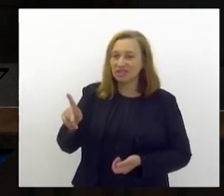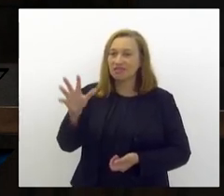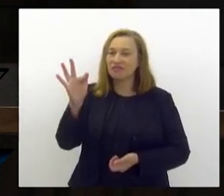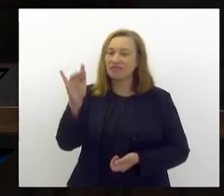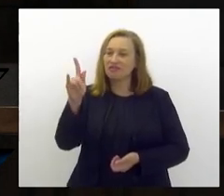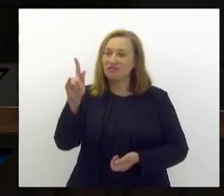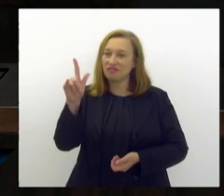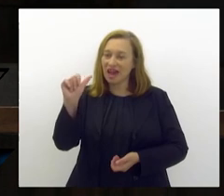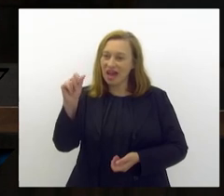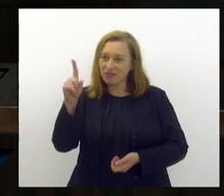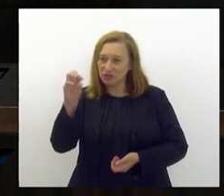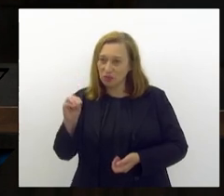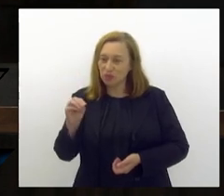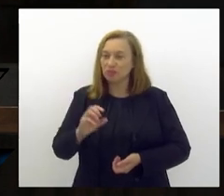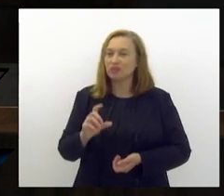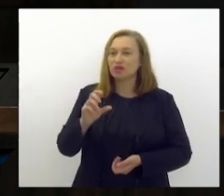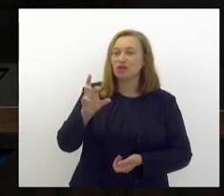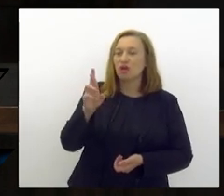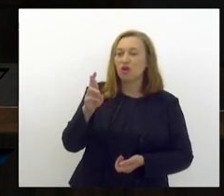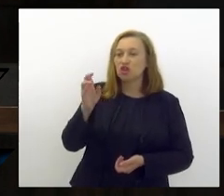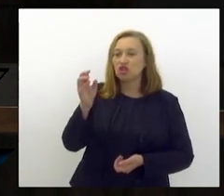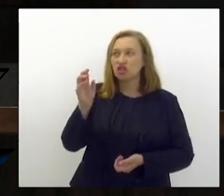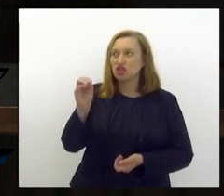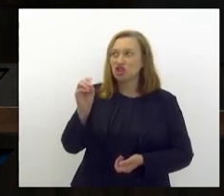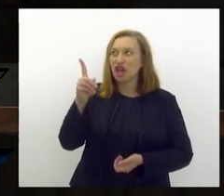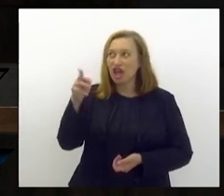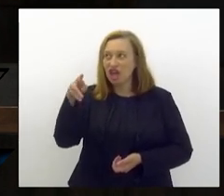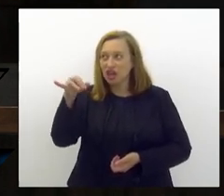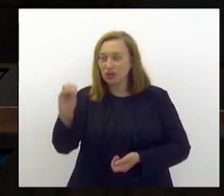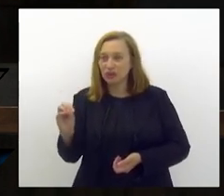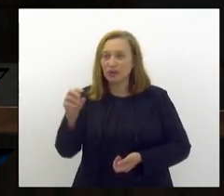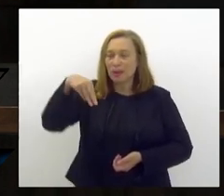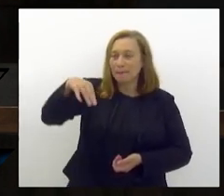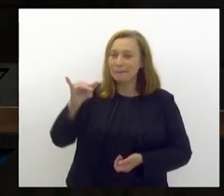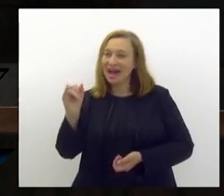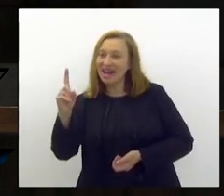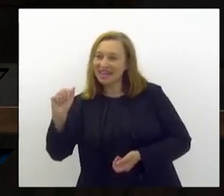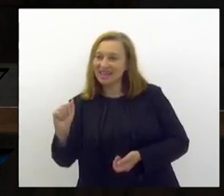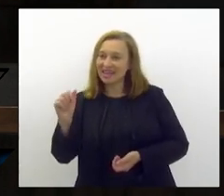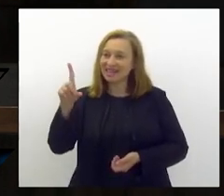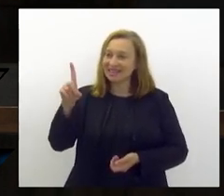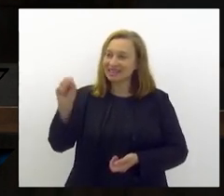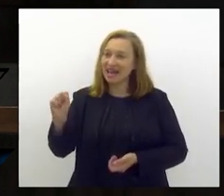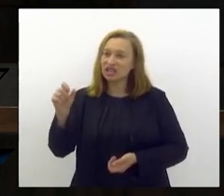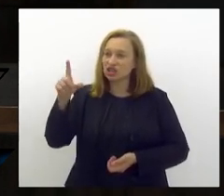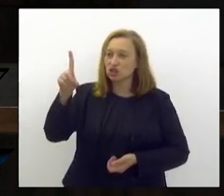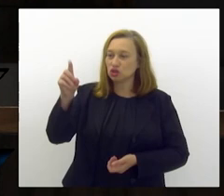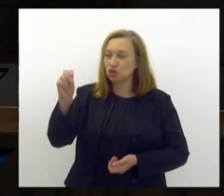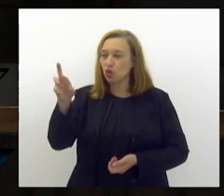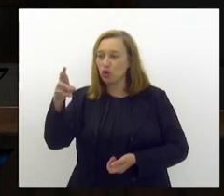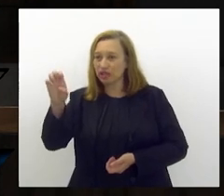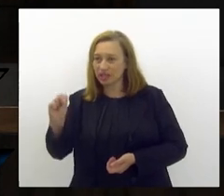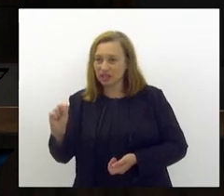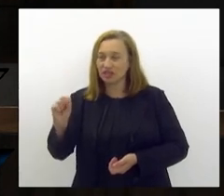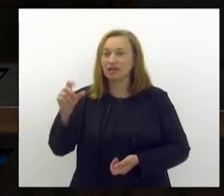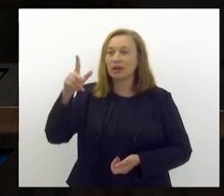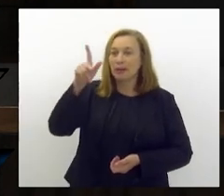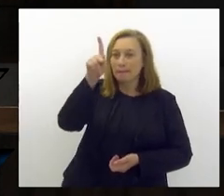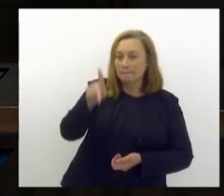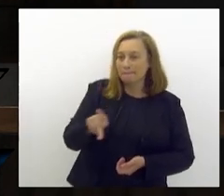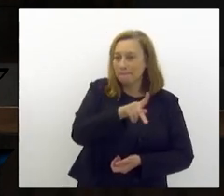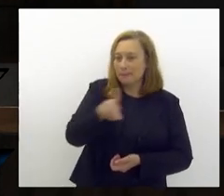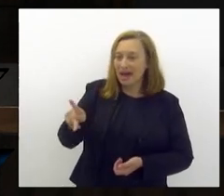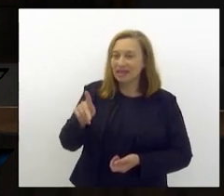Alves, Rogério Coutinho, Maria das Dores Pereira Mota, Padre Arlindo